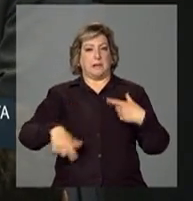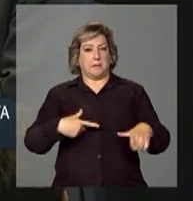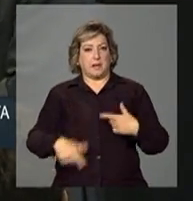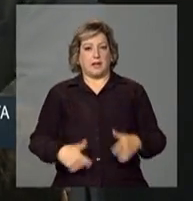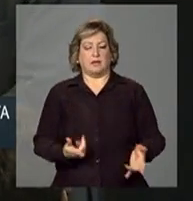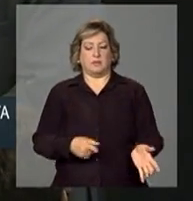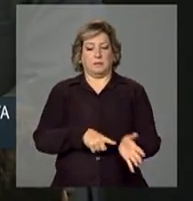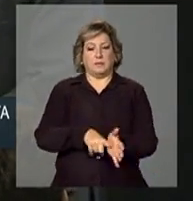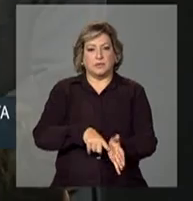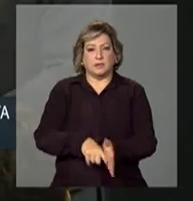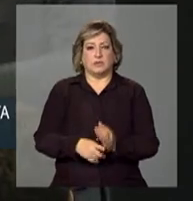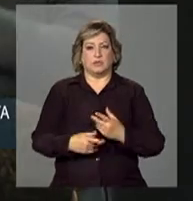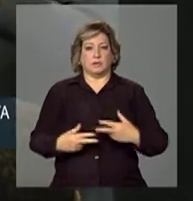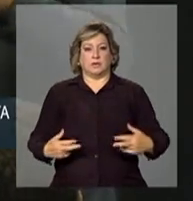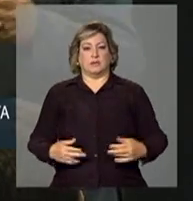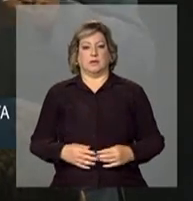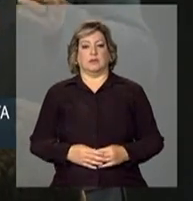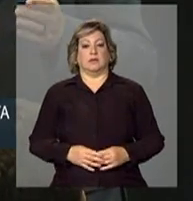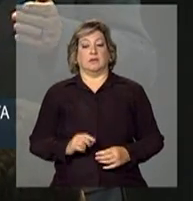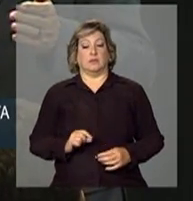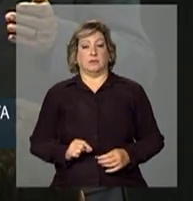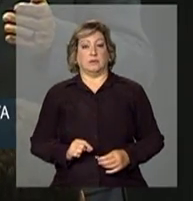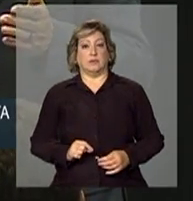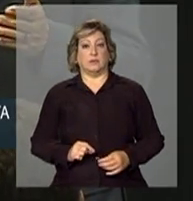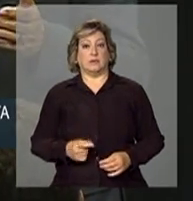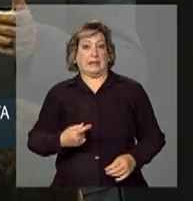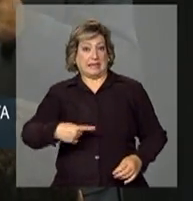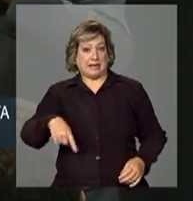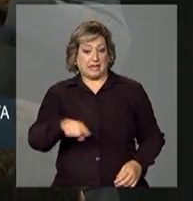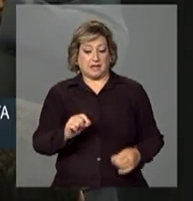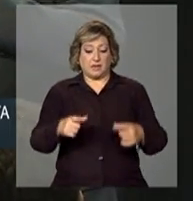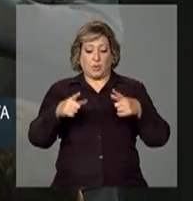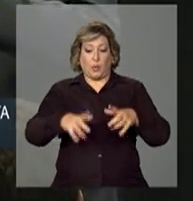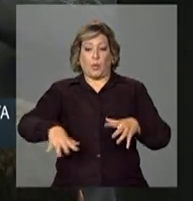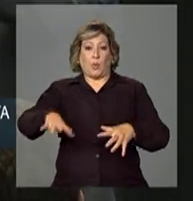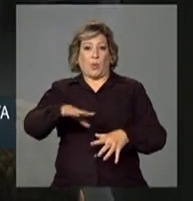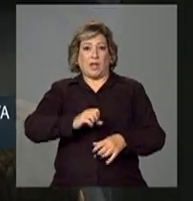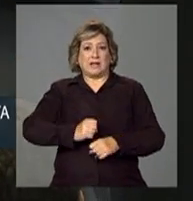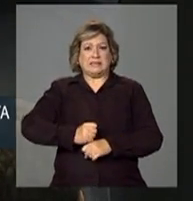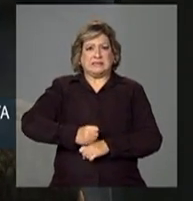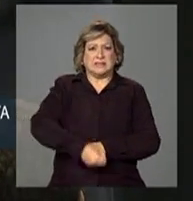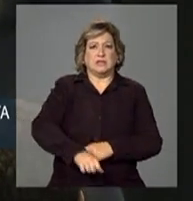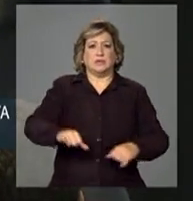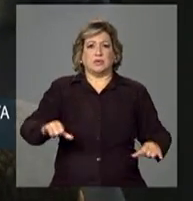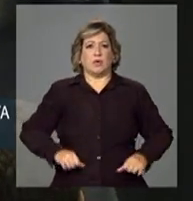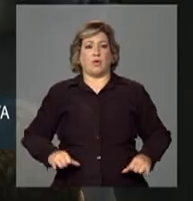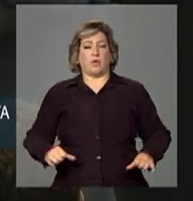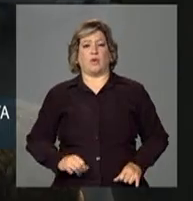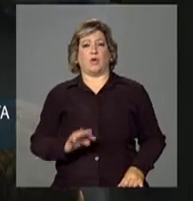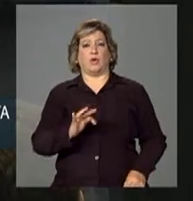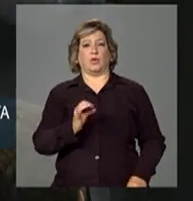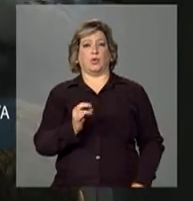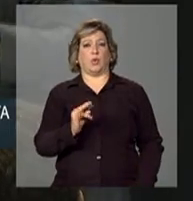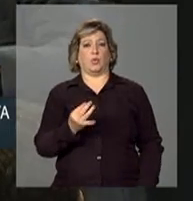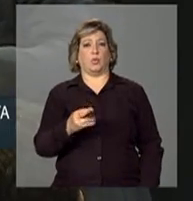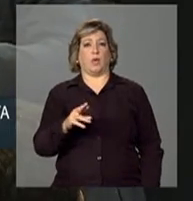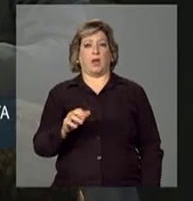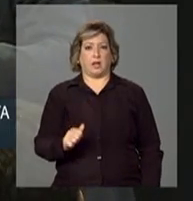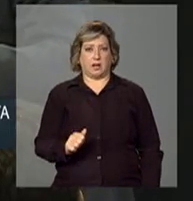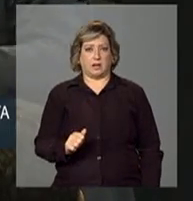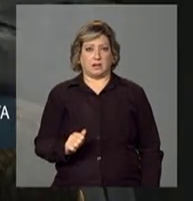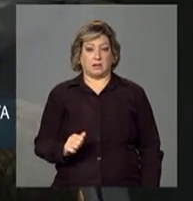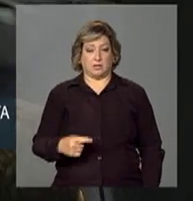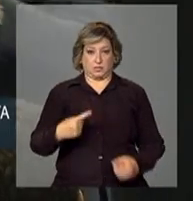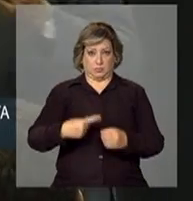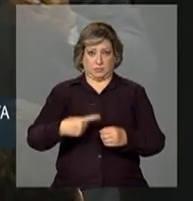pesquisadora, é que eram centros de tortura também. Havia também centros de tortura na Cidade Universitária